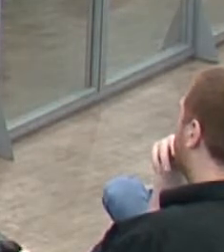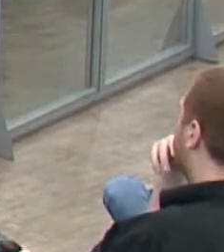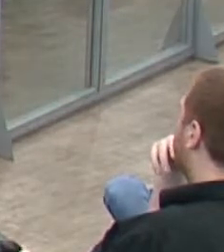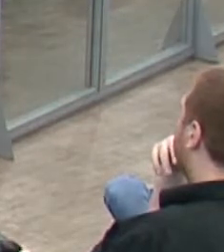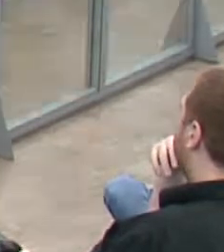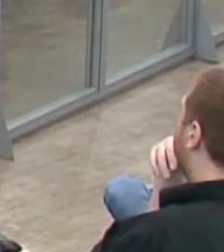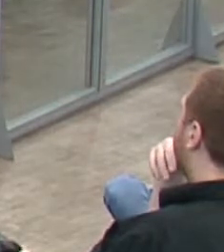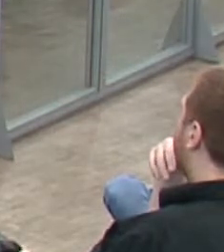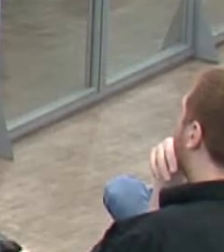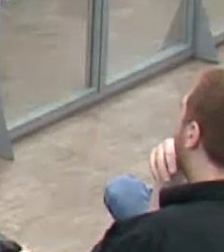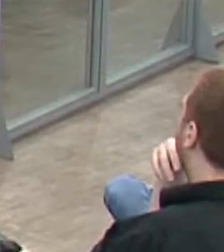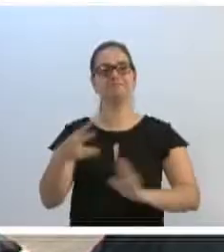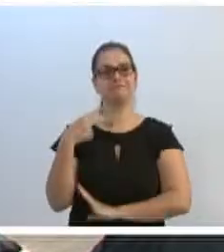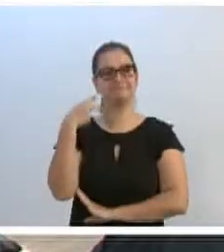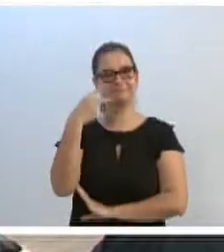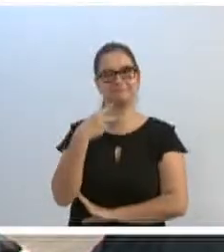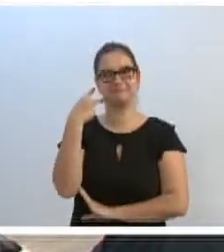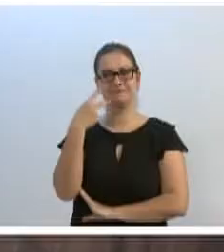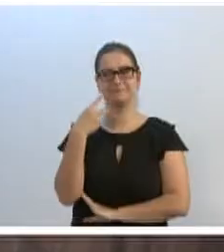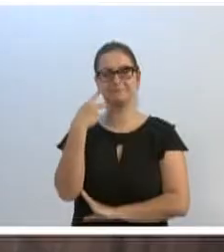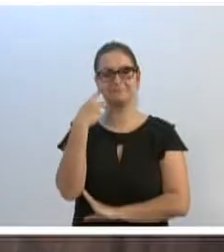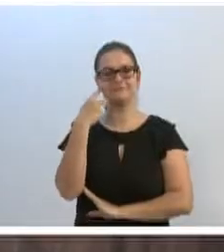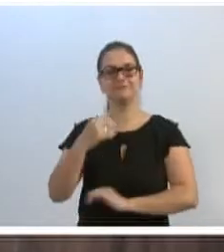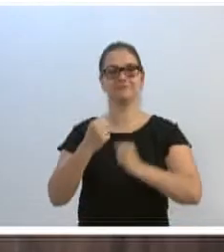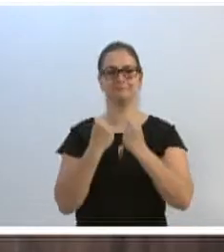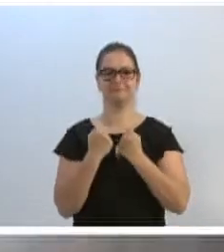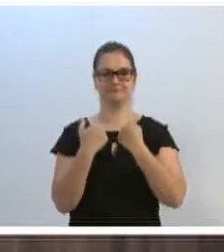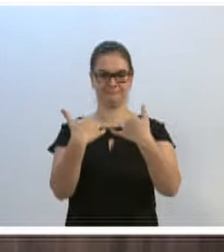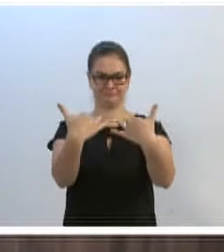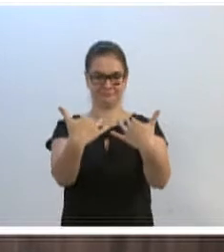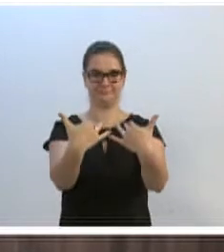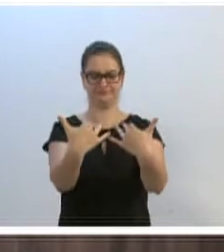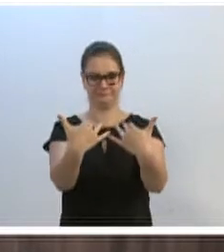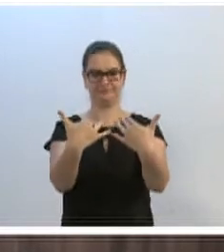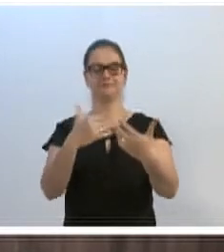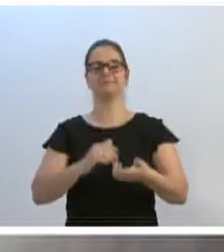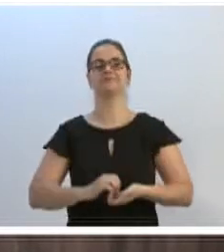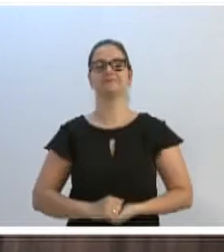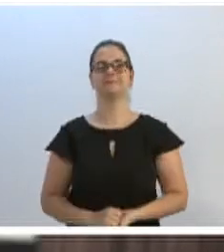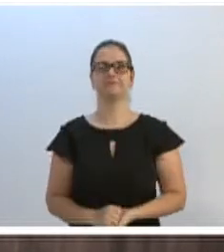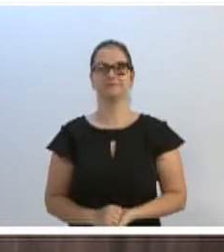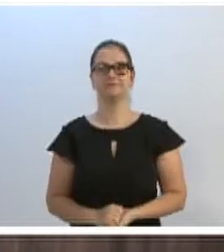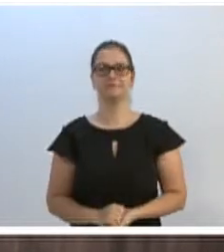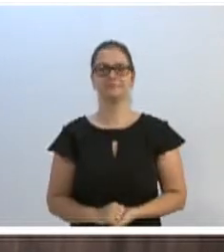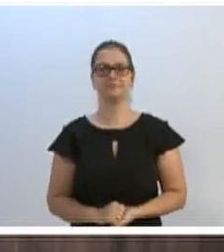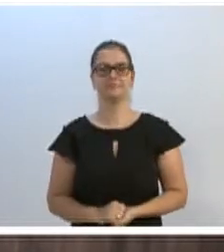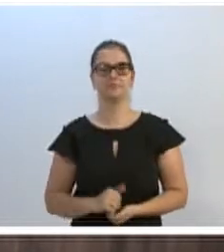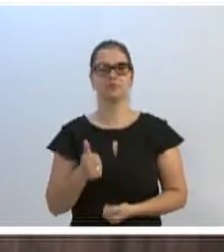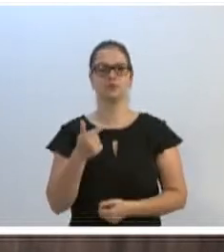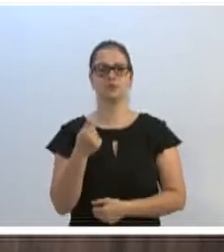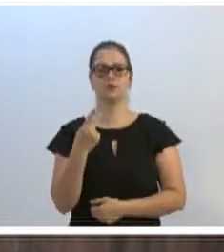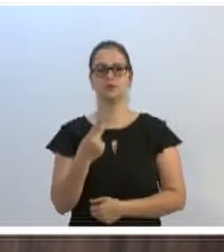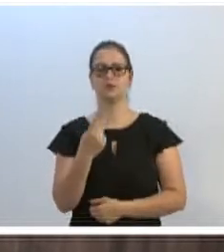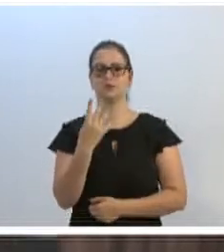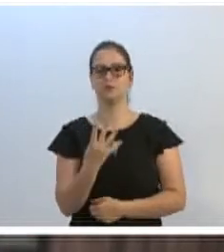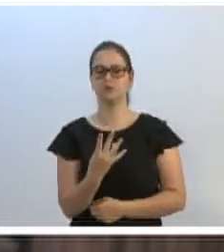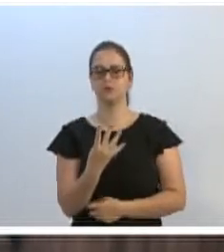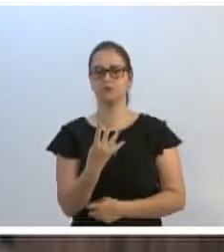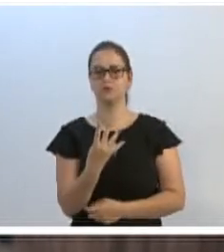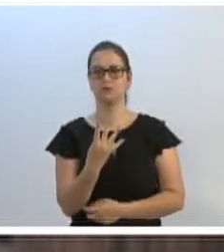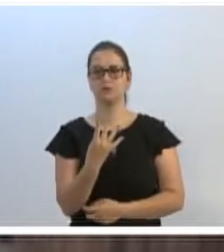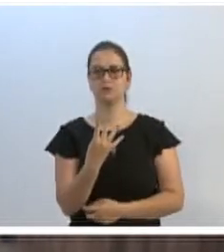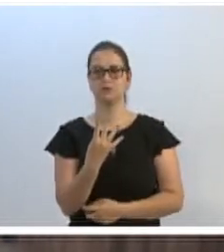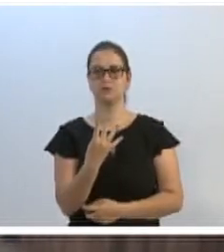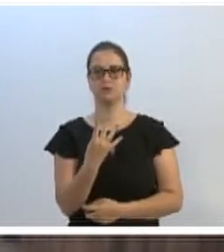Sim. Senhores vereadores, público que nos assiste aqui. 1, 2, 3, 4. Não,